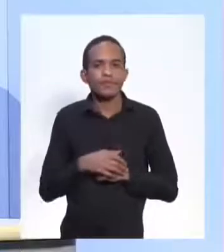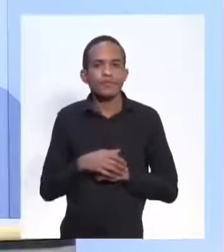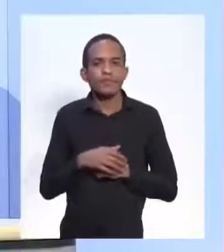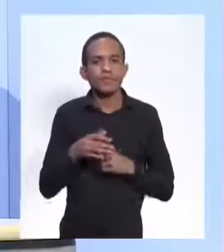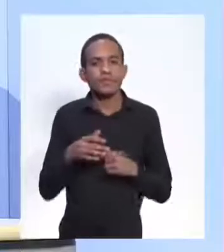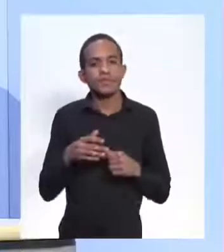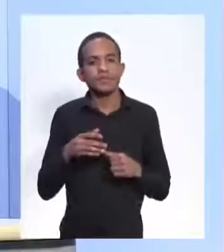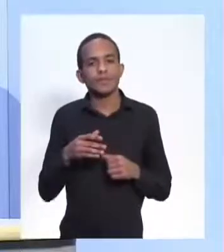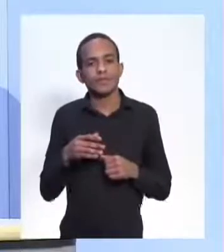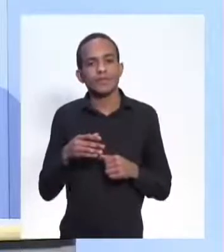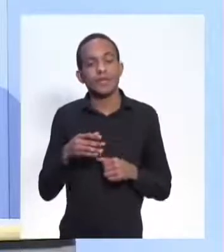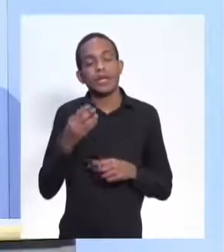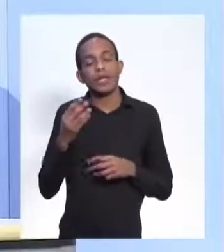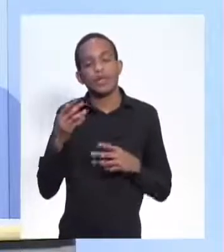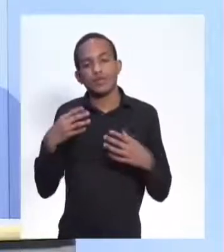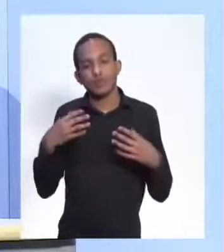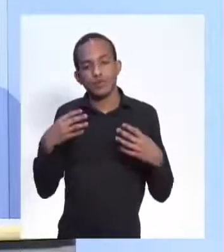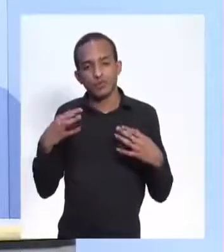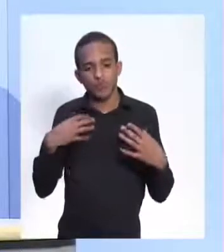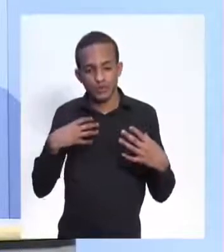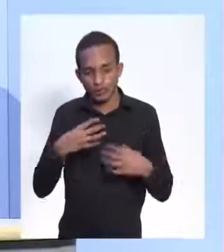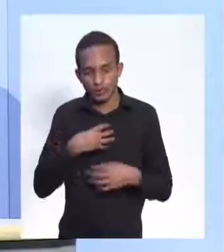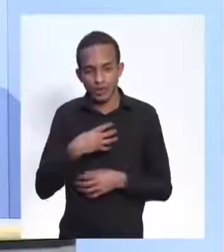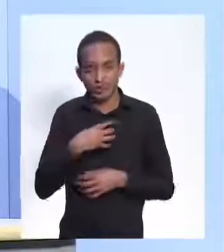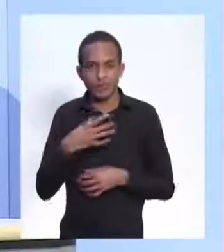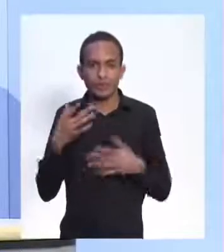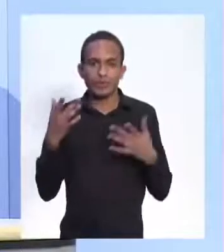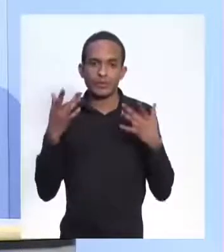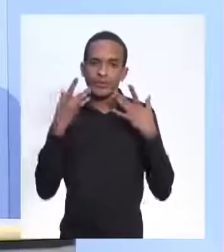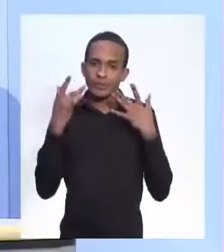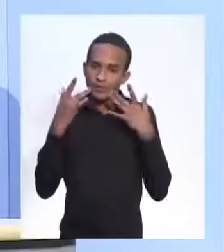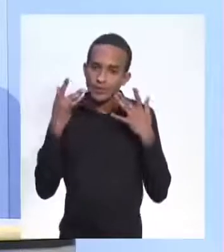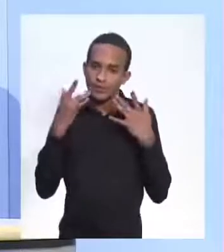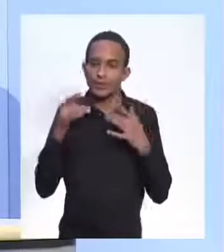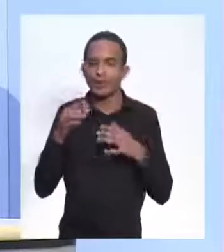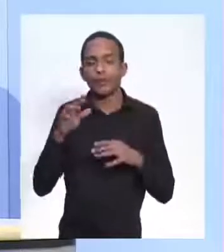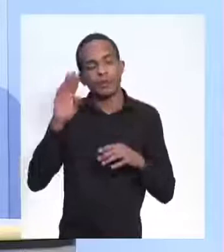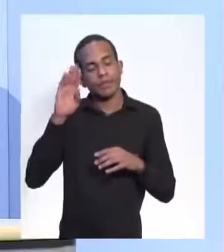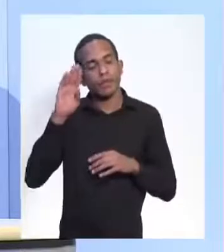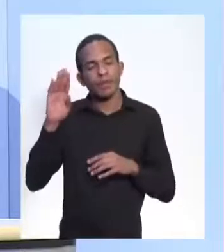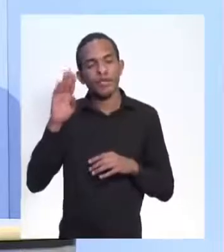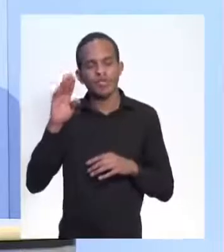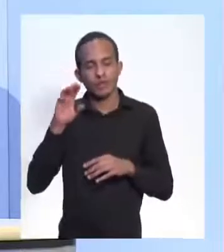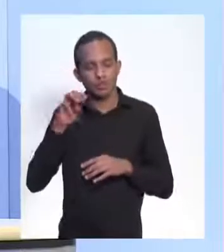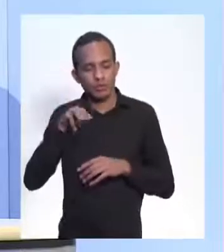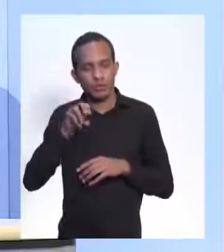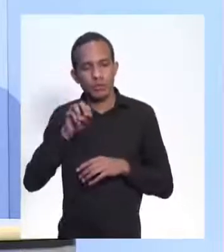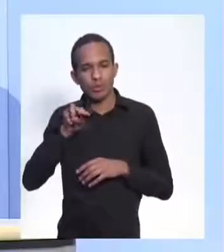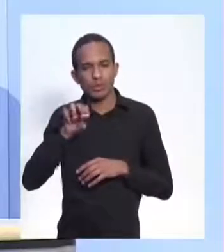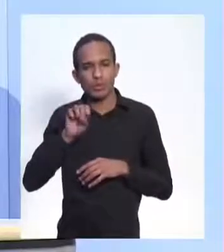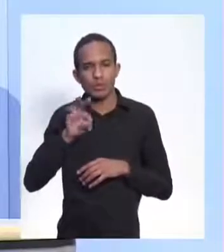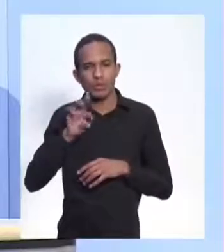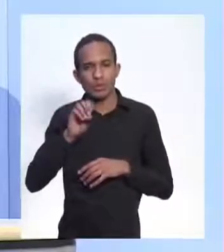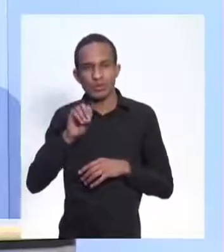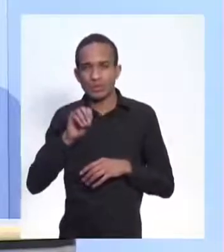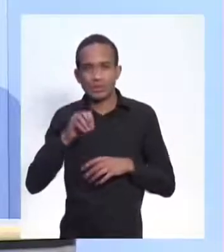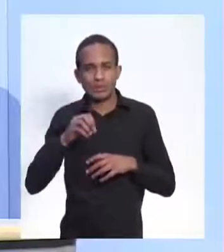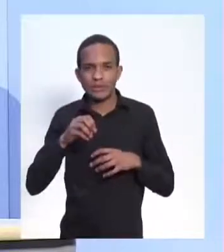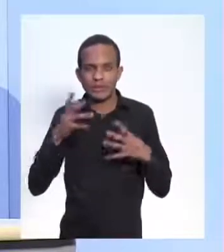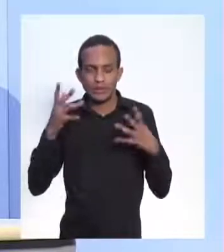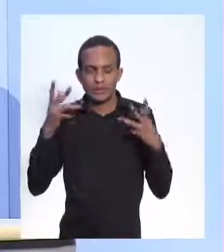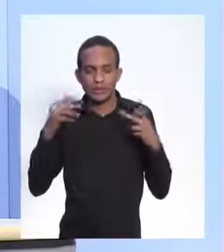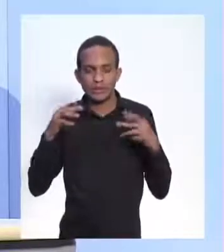da caracterização cênica, neste caso, especialmente, né, especificamente dos monstros que a gente vê aí, são assim,